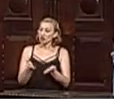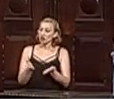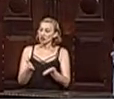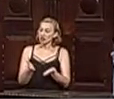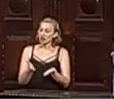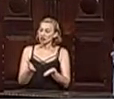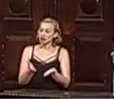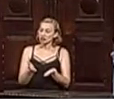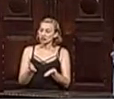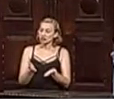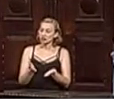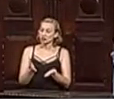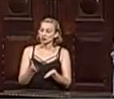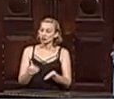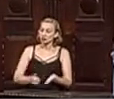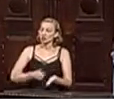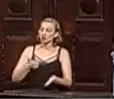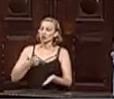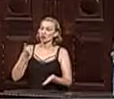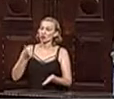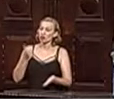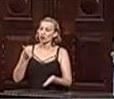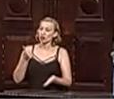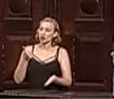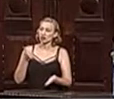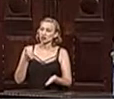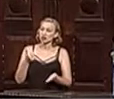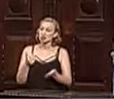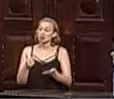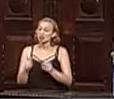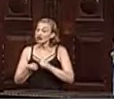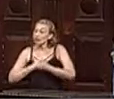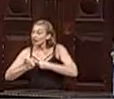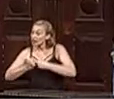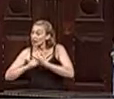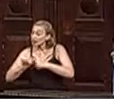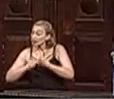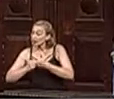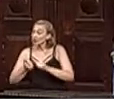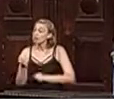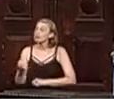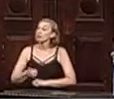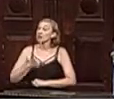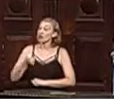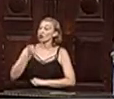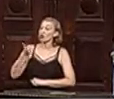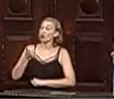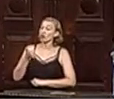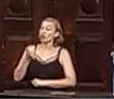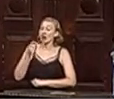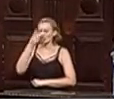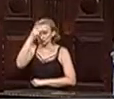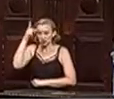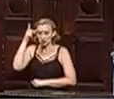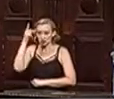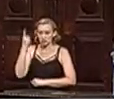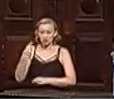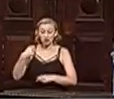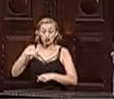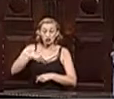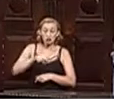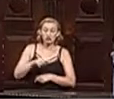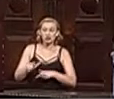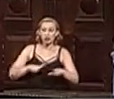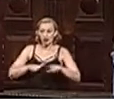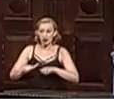e também que avalie a adequação da manutenção no cargo do atual presidente da Conlurb. Prefeito Marcelo Crivella,